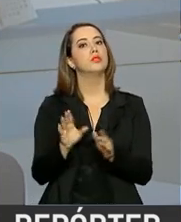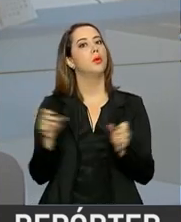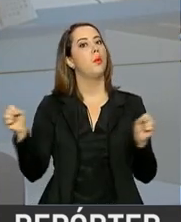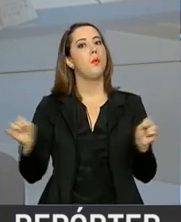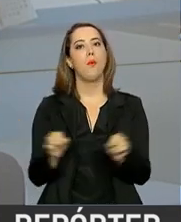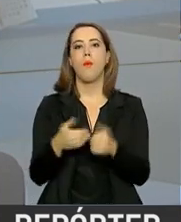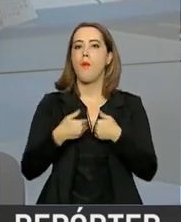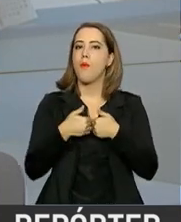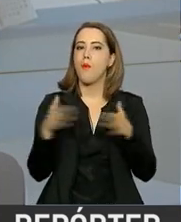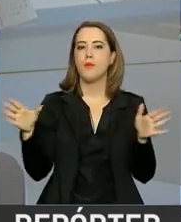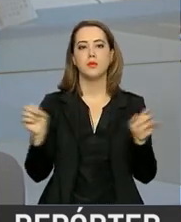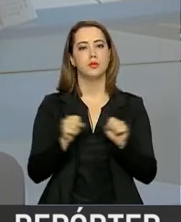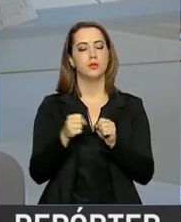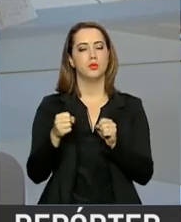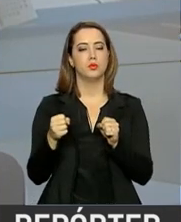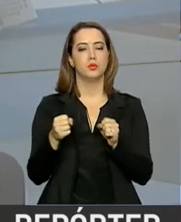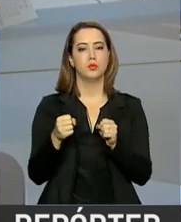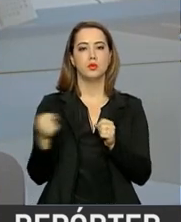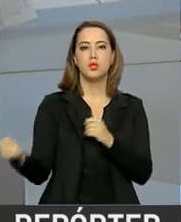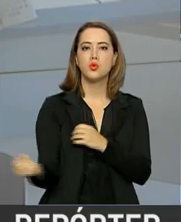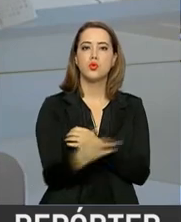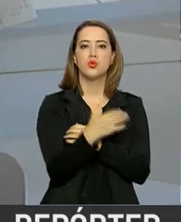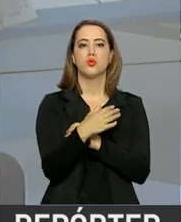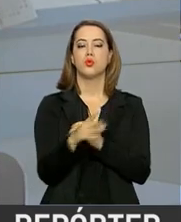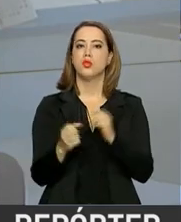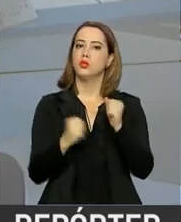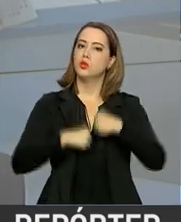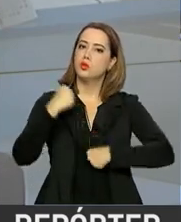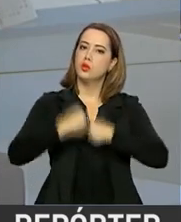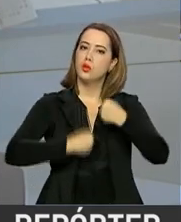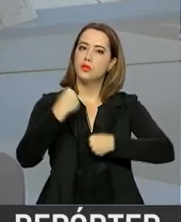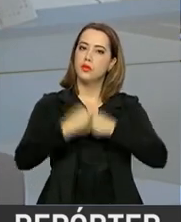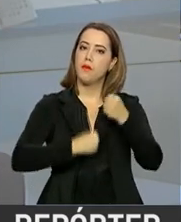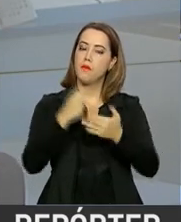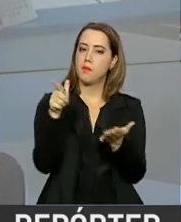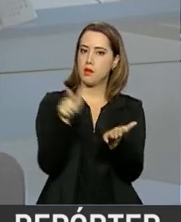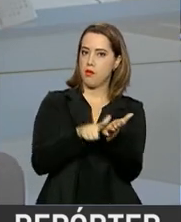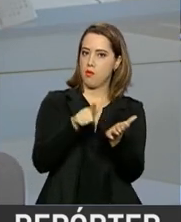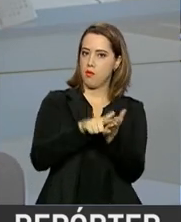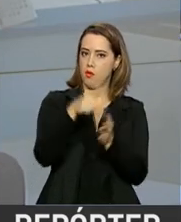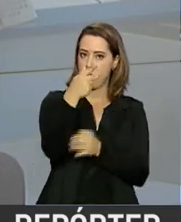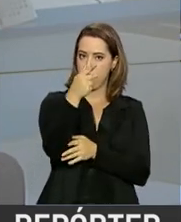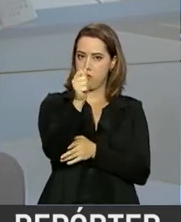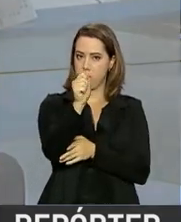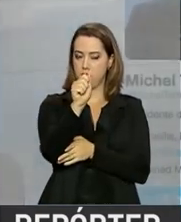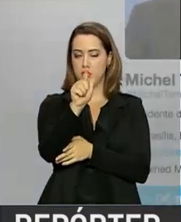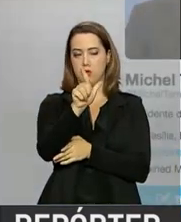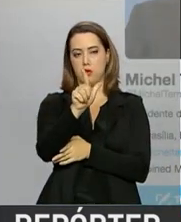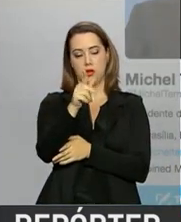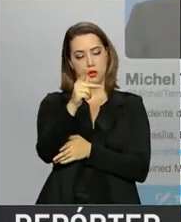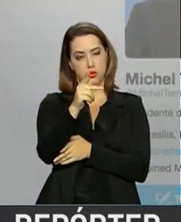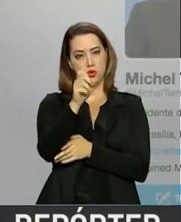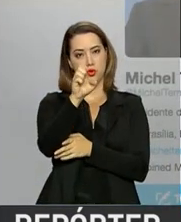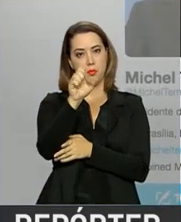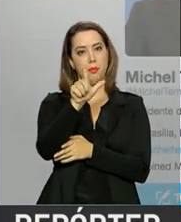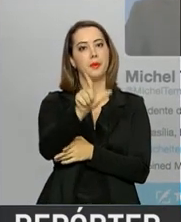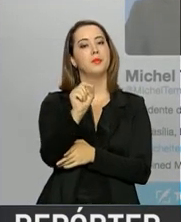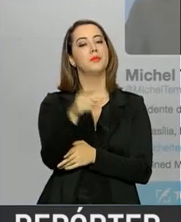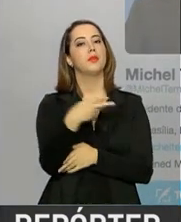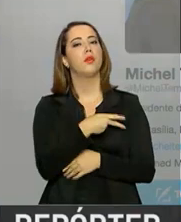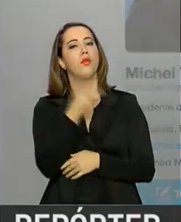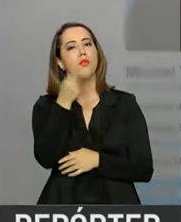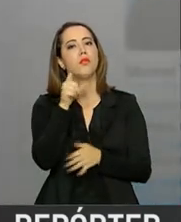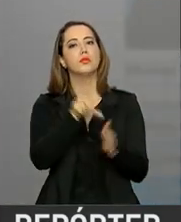Fábrica de celulose da empresa maior produtora e exportadora de papéis aqui no Brasil pelas redes sociais Michel Temer disse que a nova